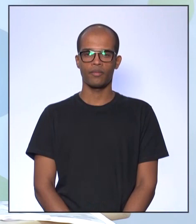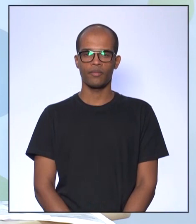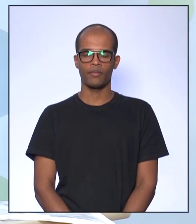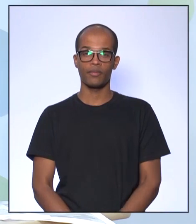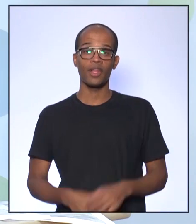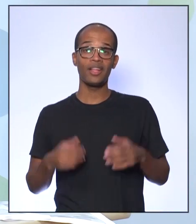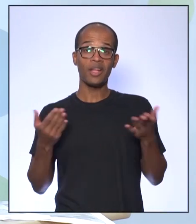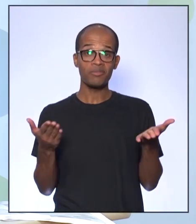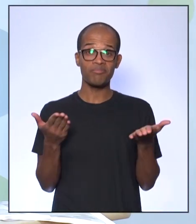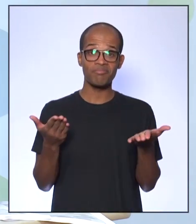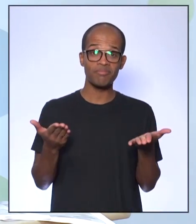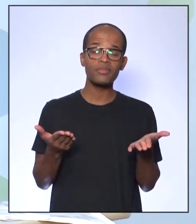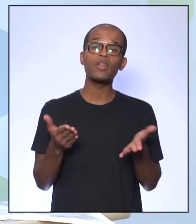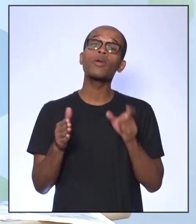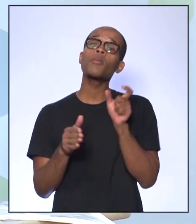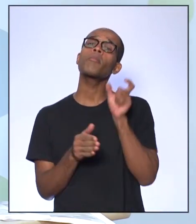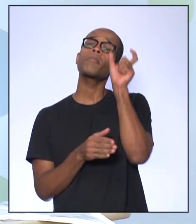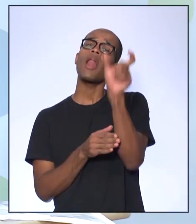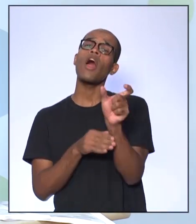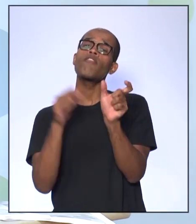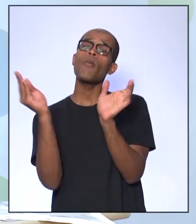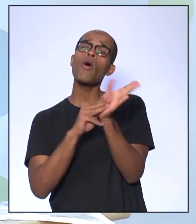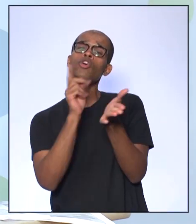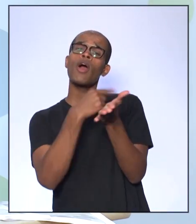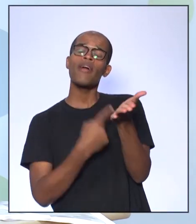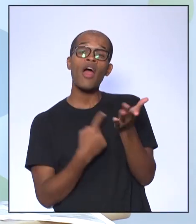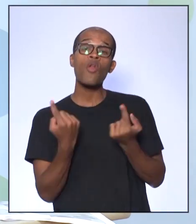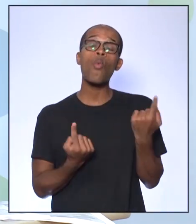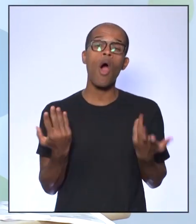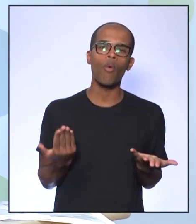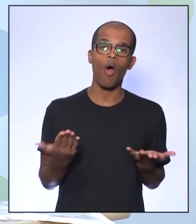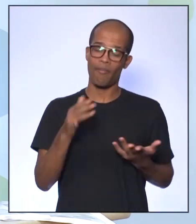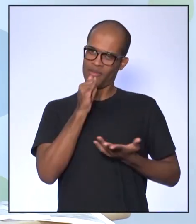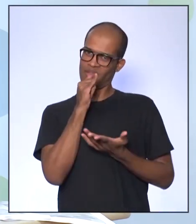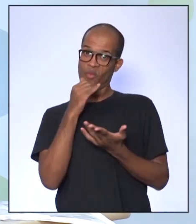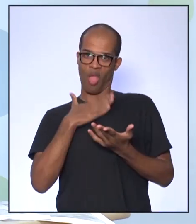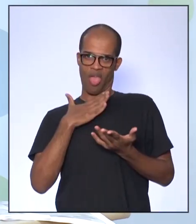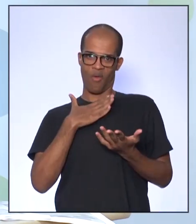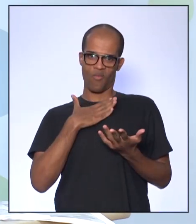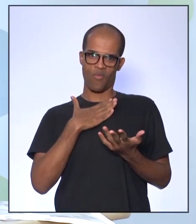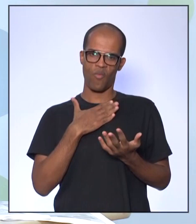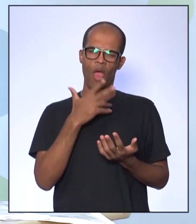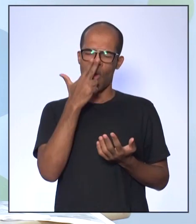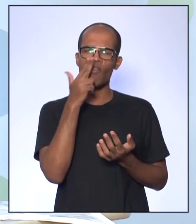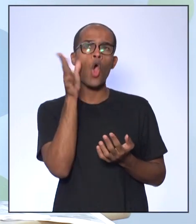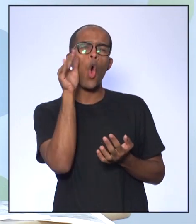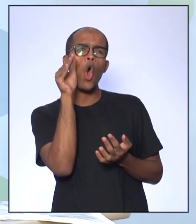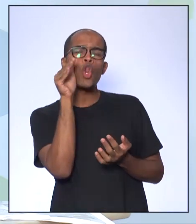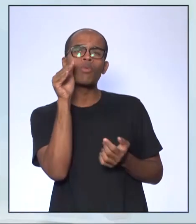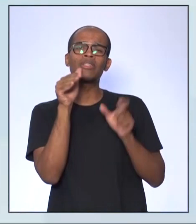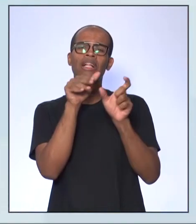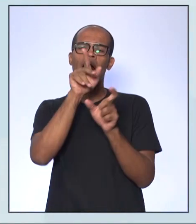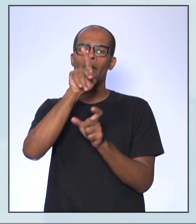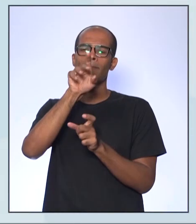Então, voltamos. Quais palavras vocês colocaram aí? Eu, por exemplo, ficaria na curiosidade de